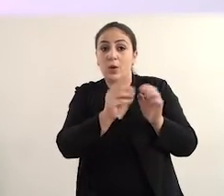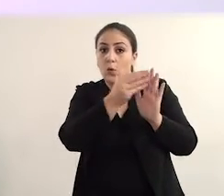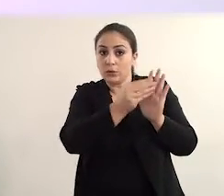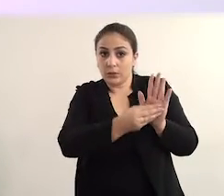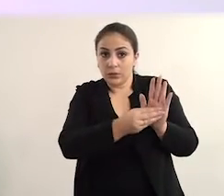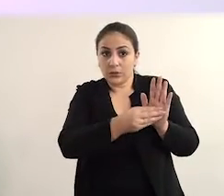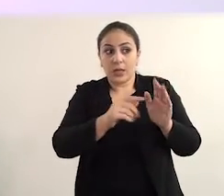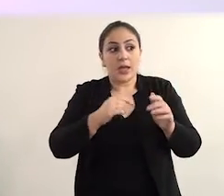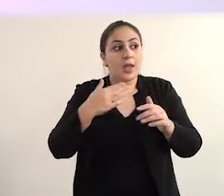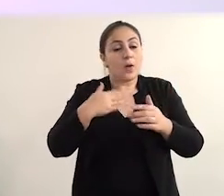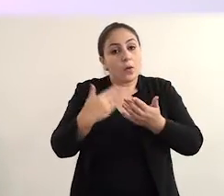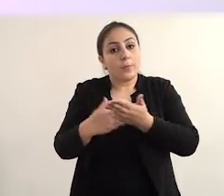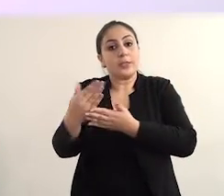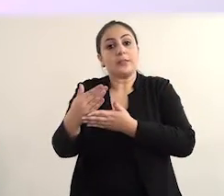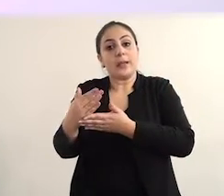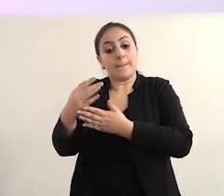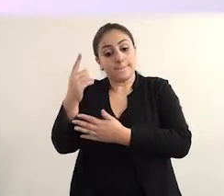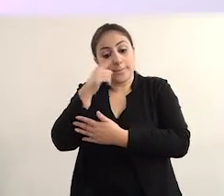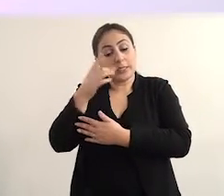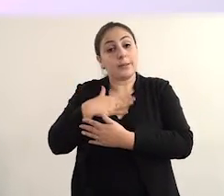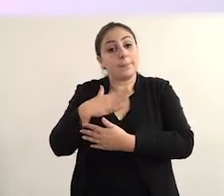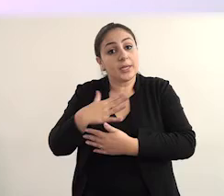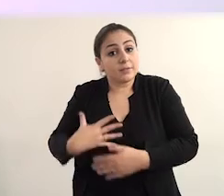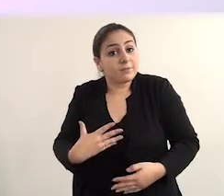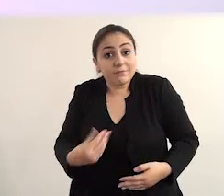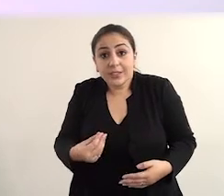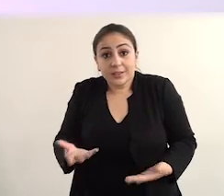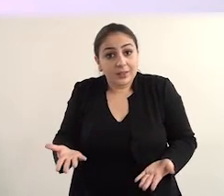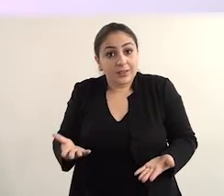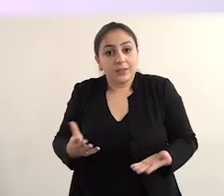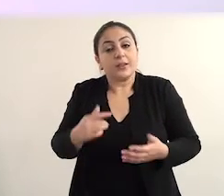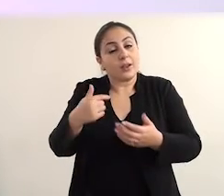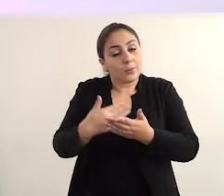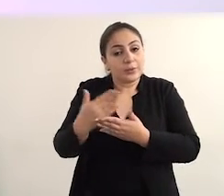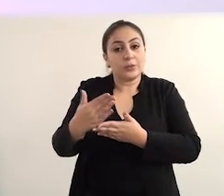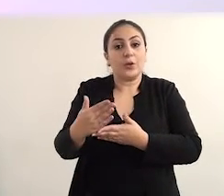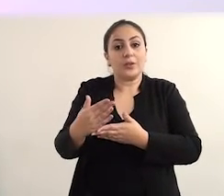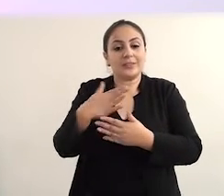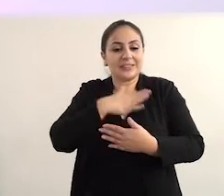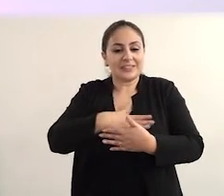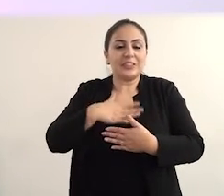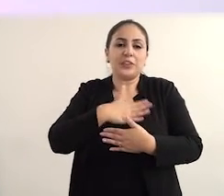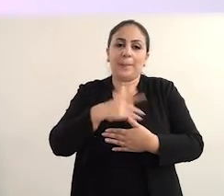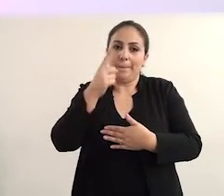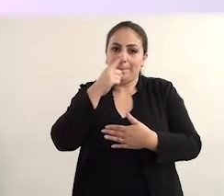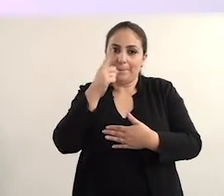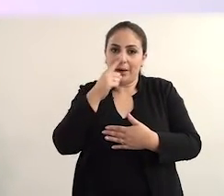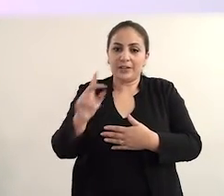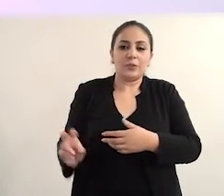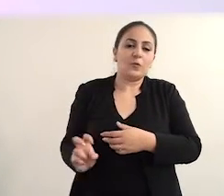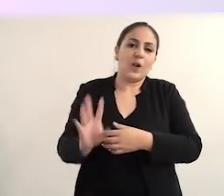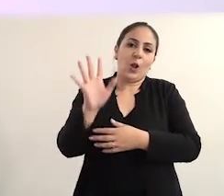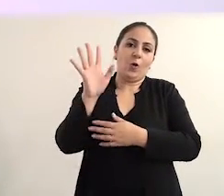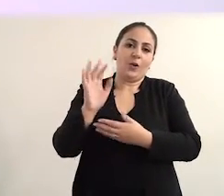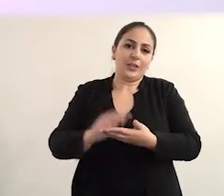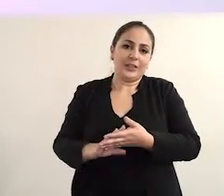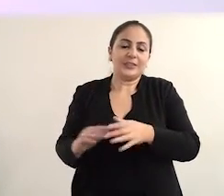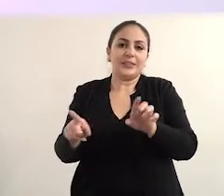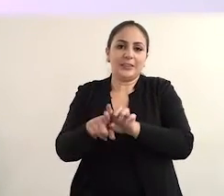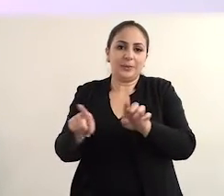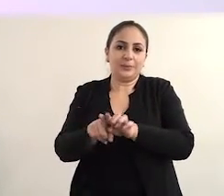lugar, não é só isso. ser mãe, né, da minha filha. E foi isso, essa coisa do sentimento de ser mãe, dos valores,